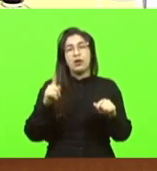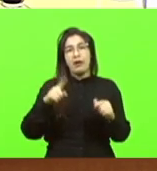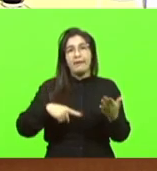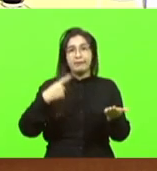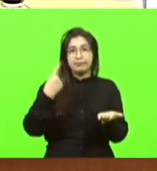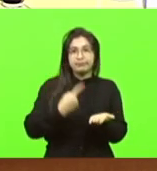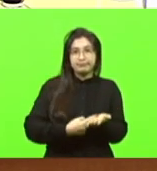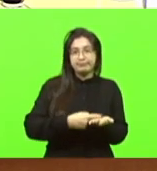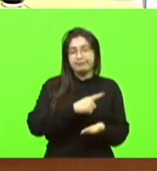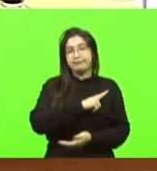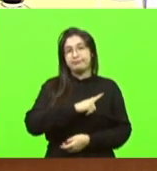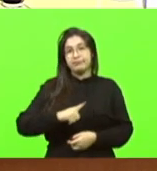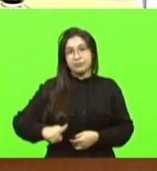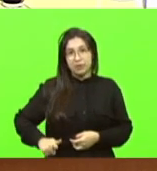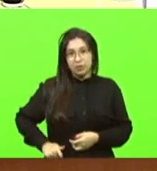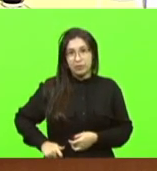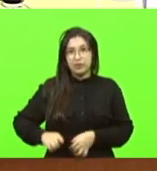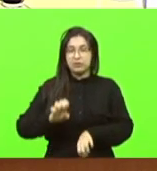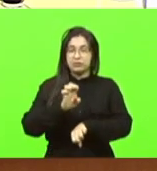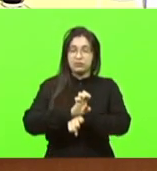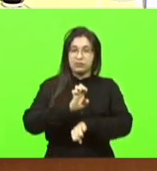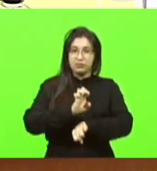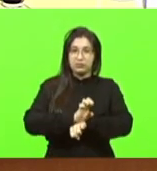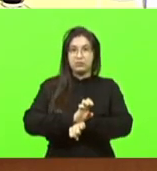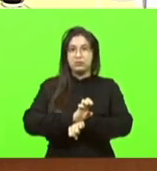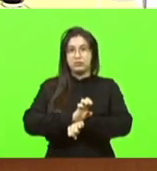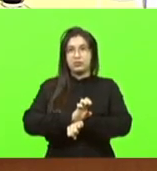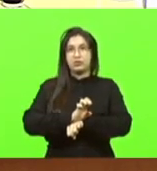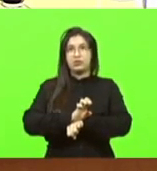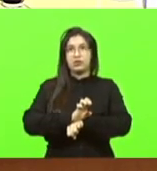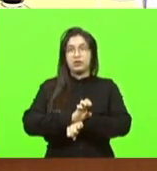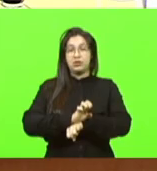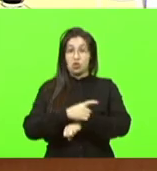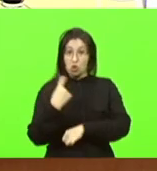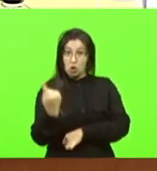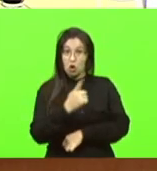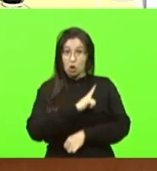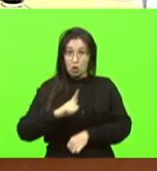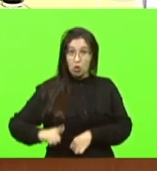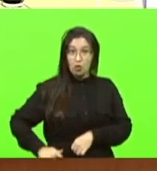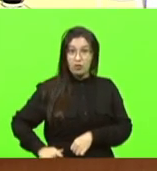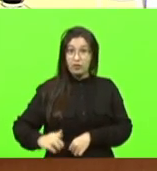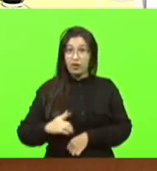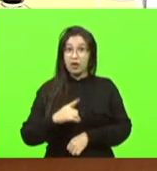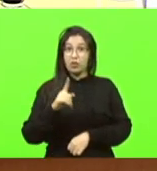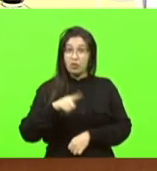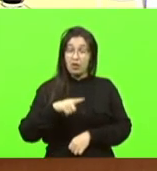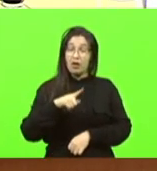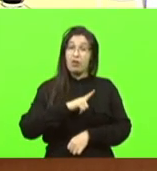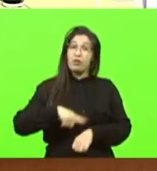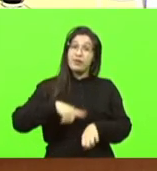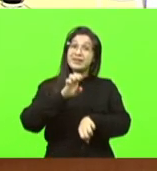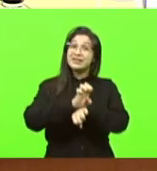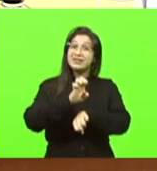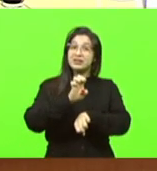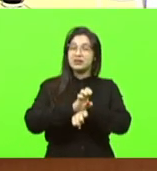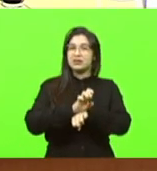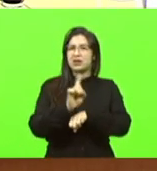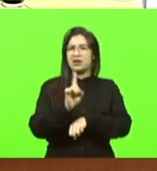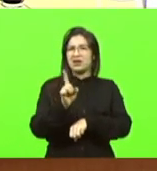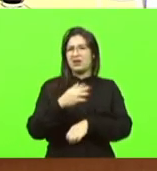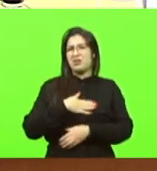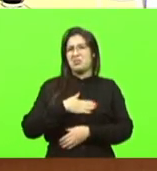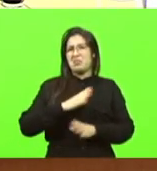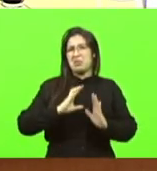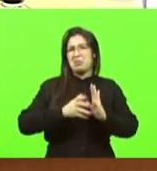do nosso governo Governo do Estado de Santa Catarina quando eu falo nosso governo forma o governo de Santa Catarina não é do